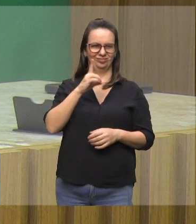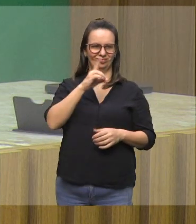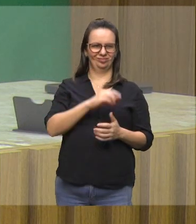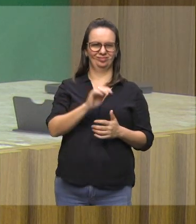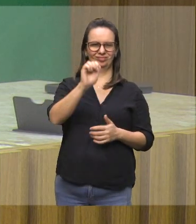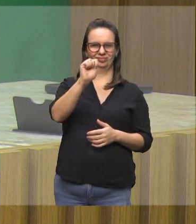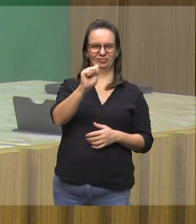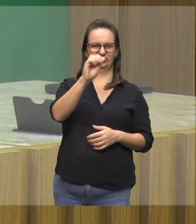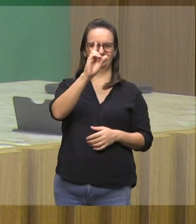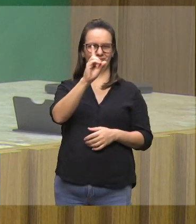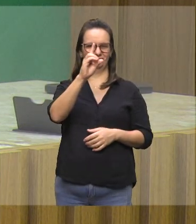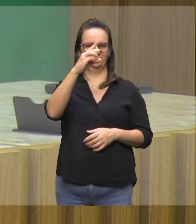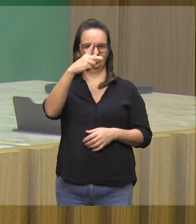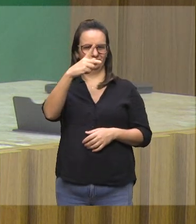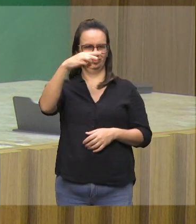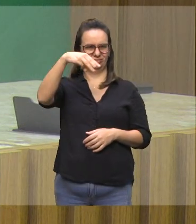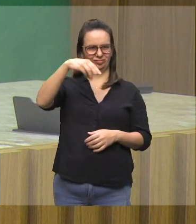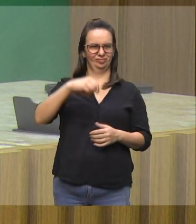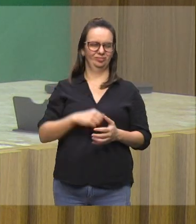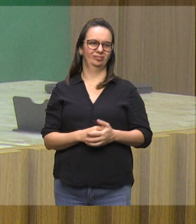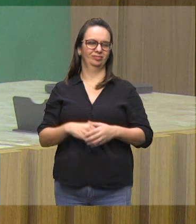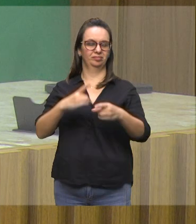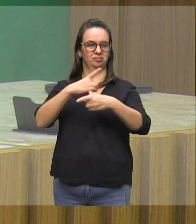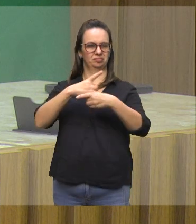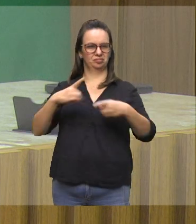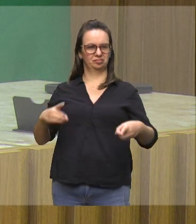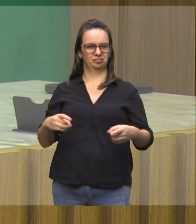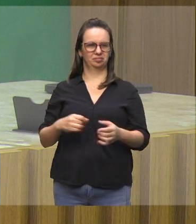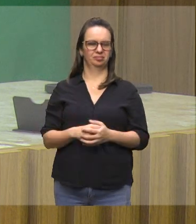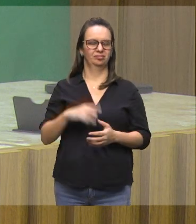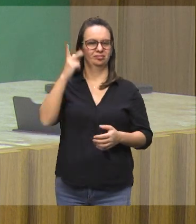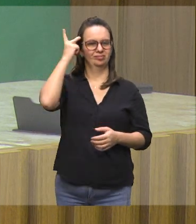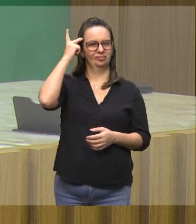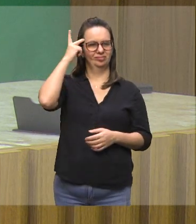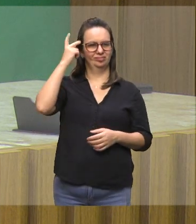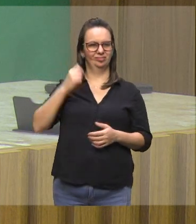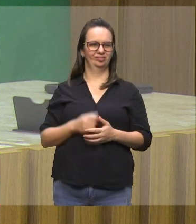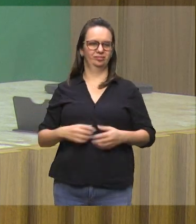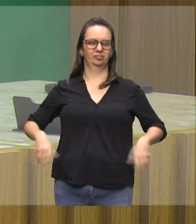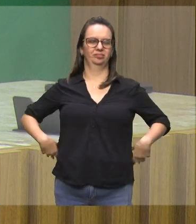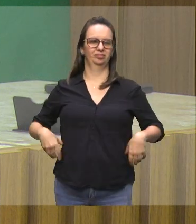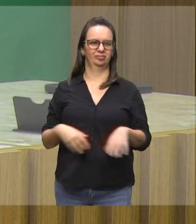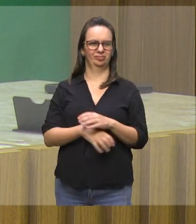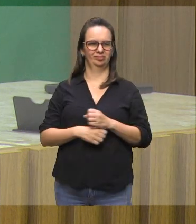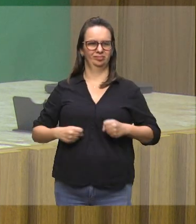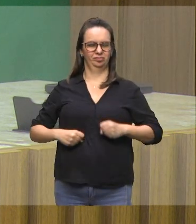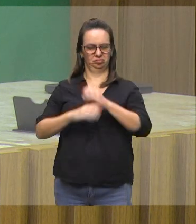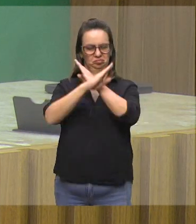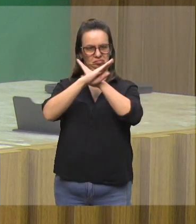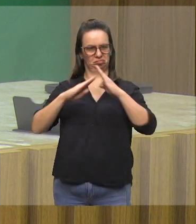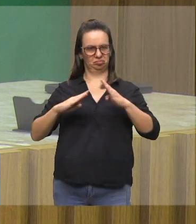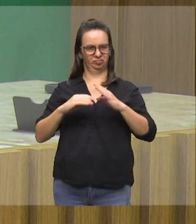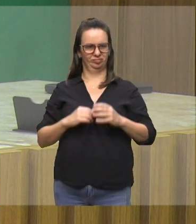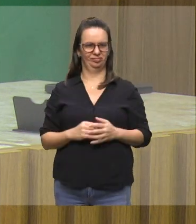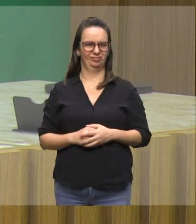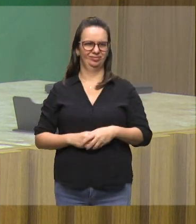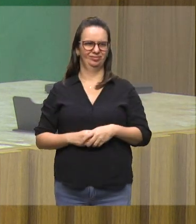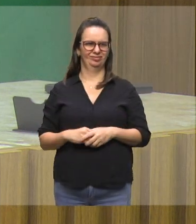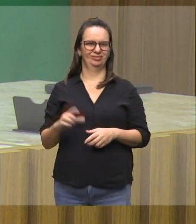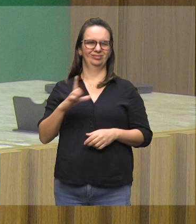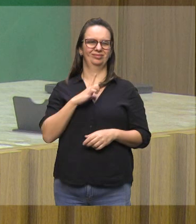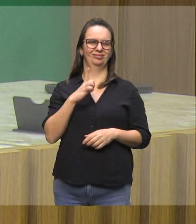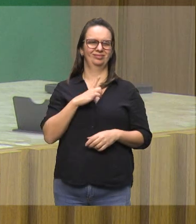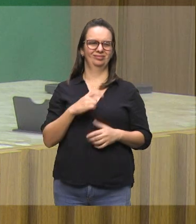DPM, o Campeonato Paulista de Karatê. Então, eles organizaram e trouxeram para cá. E teve várias delegações, né? O Gerson aqui comentou,